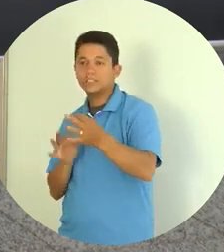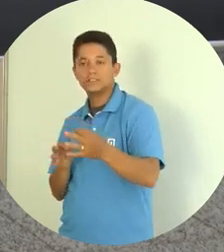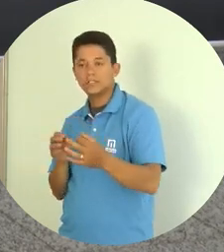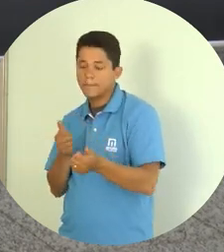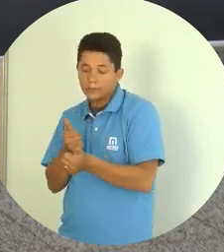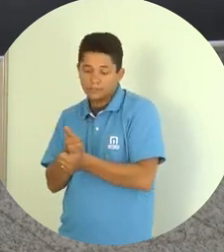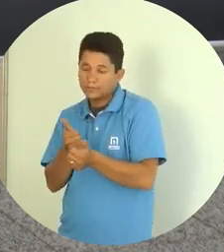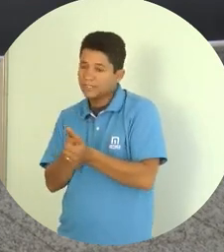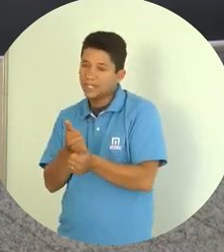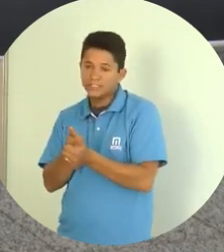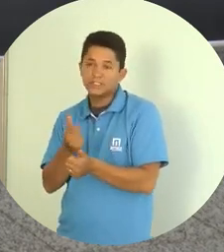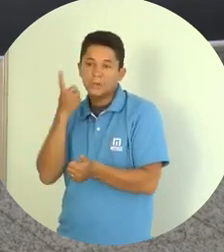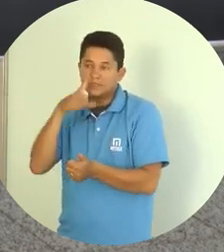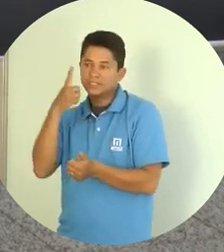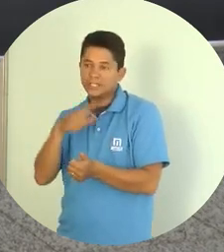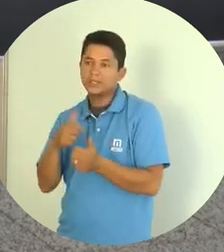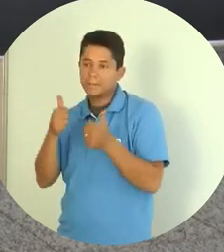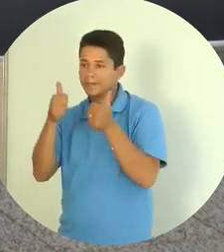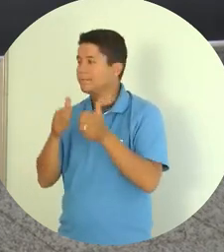grande.